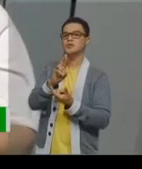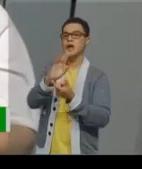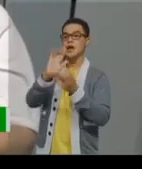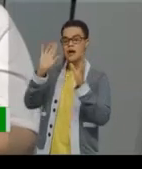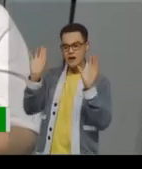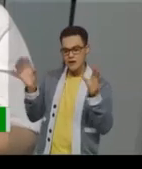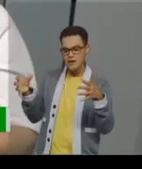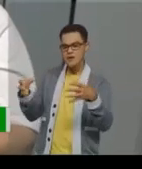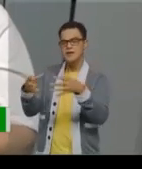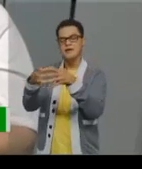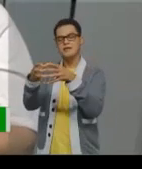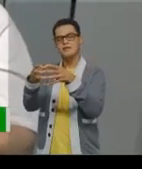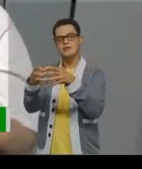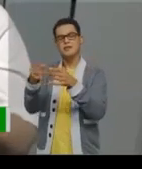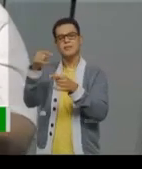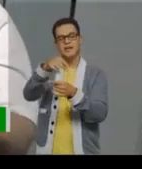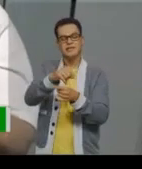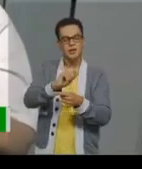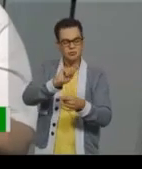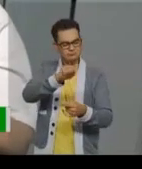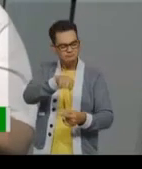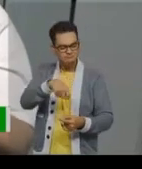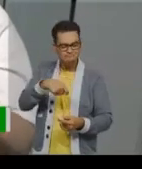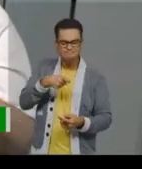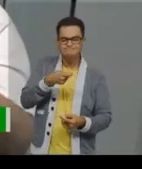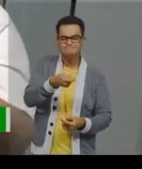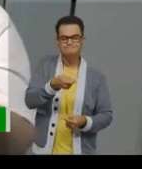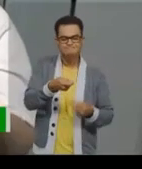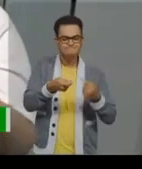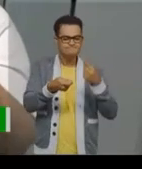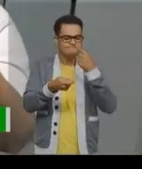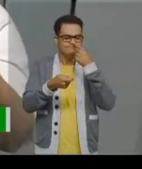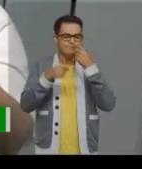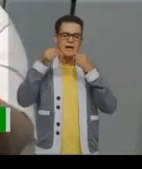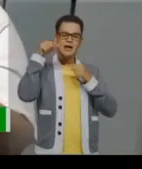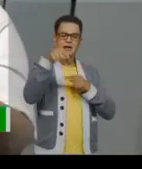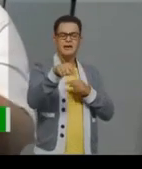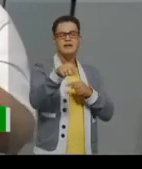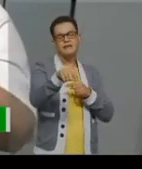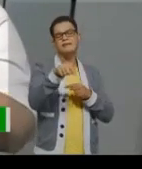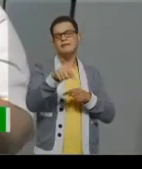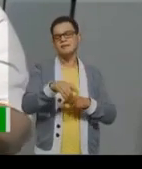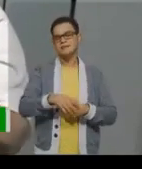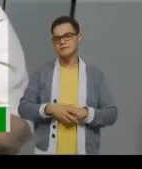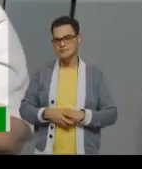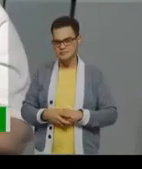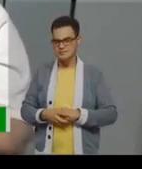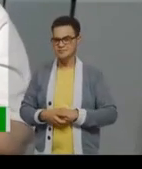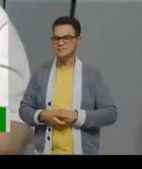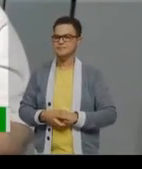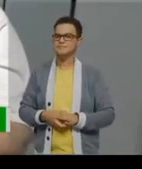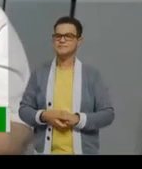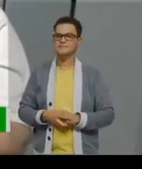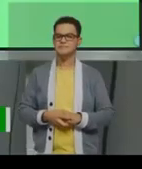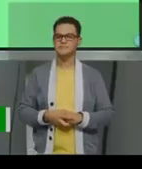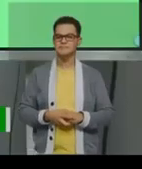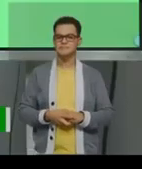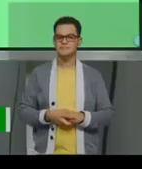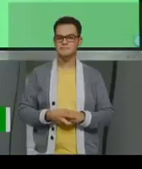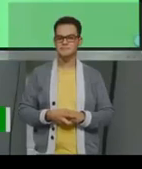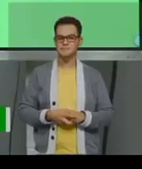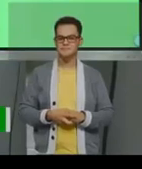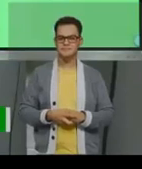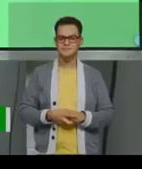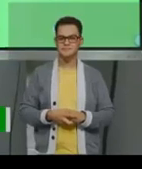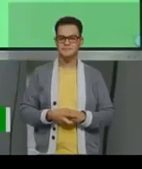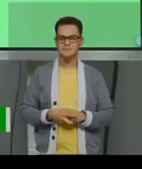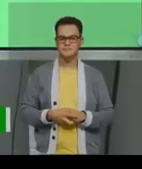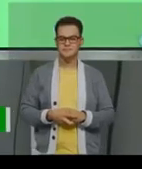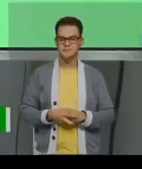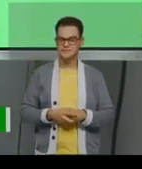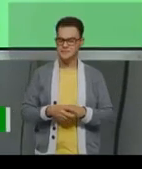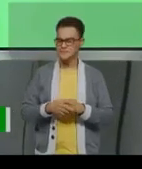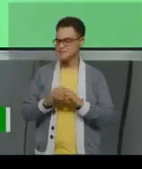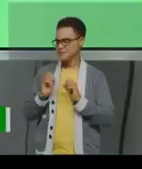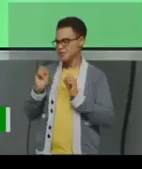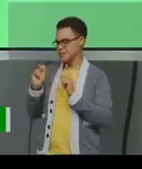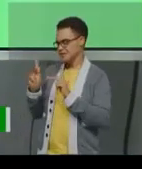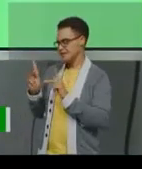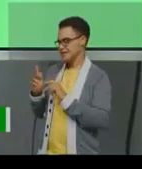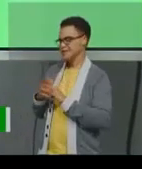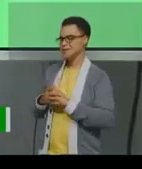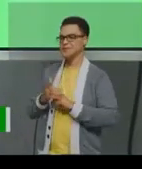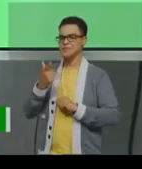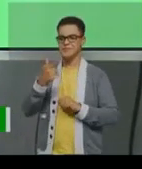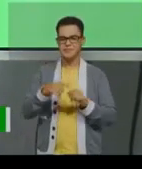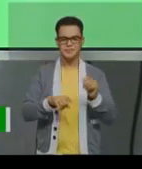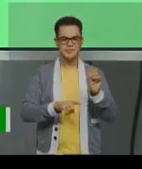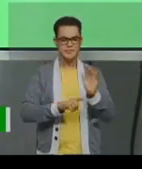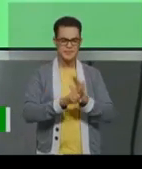atribuem significado a um mesmo objeto, um significado semelhante a um mesmo objeto. Ok, vamos para a